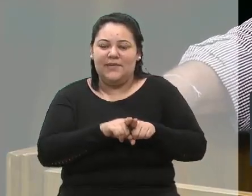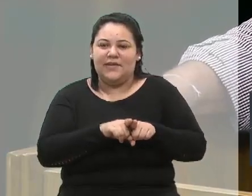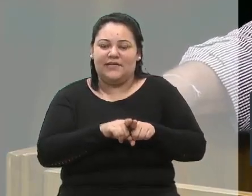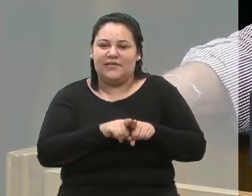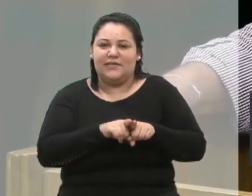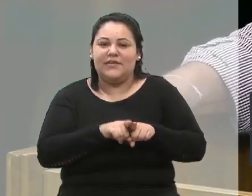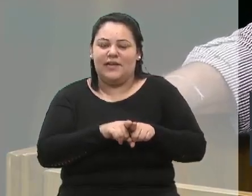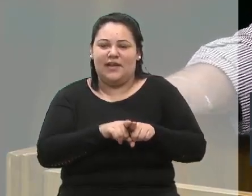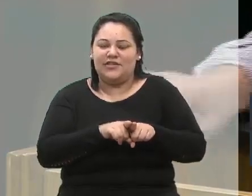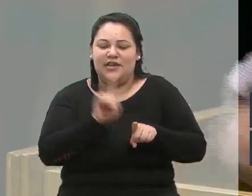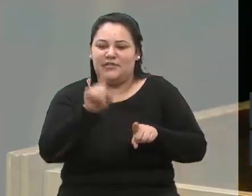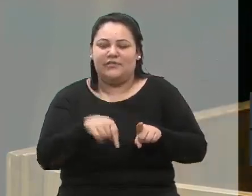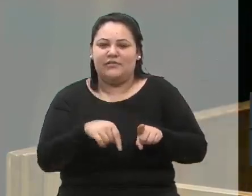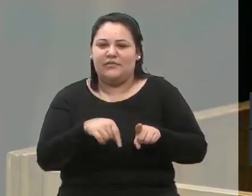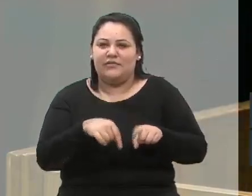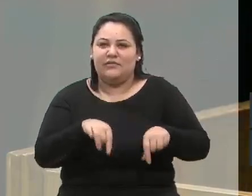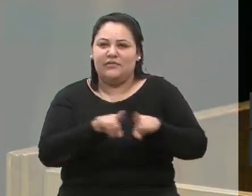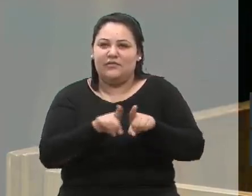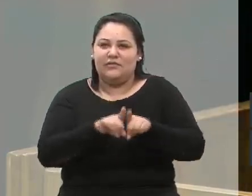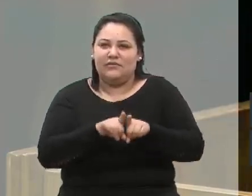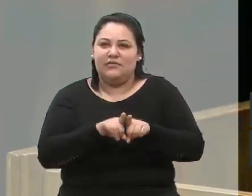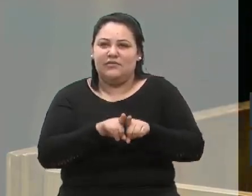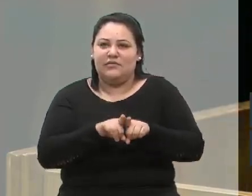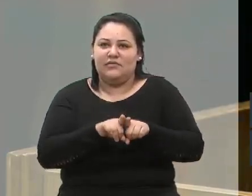e transporte coletivo também.